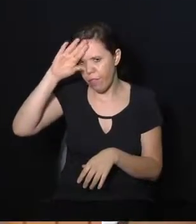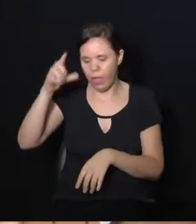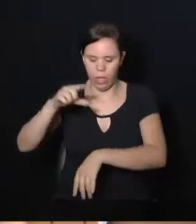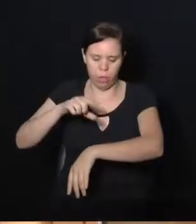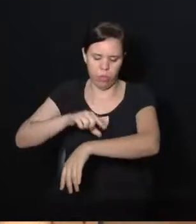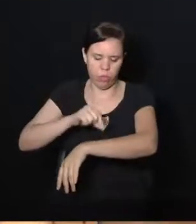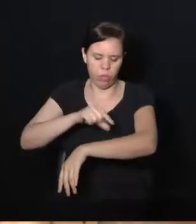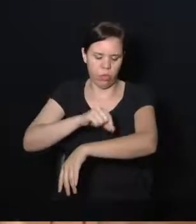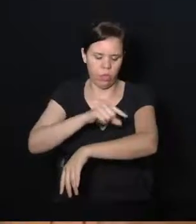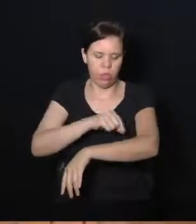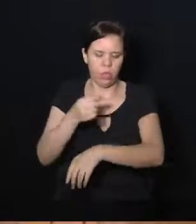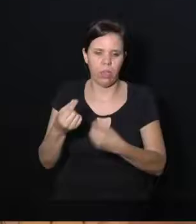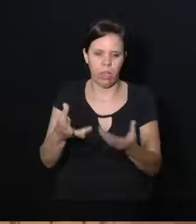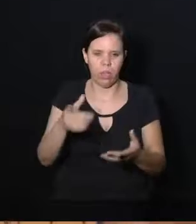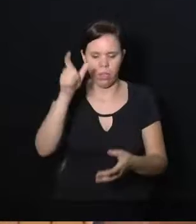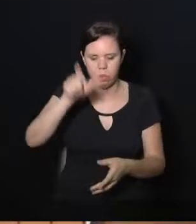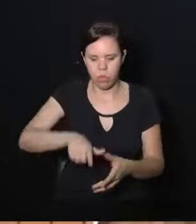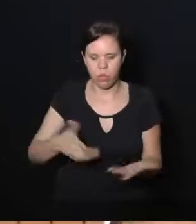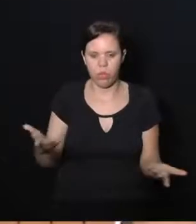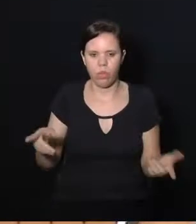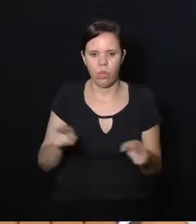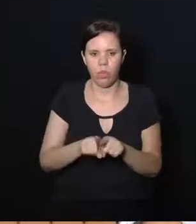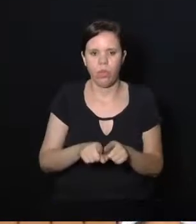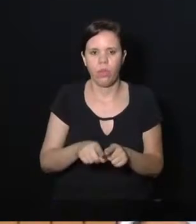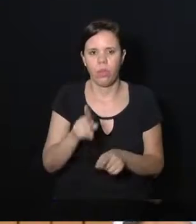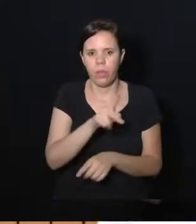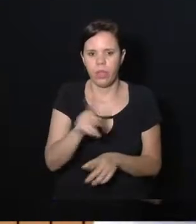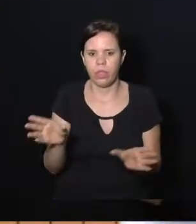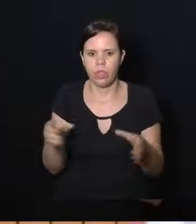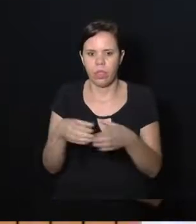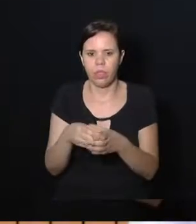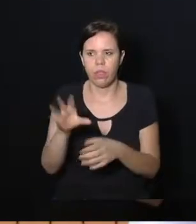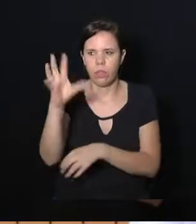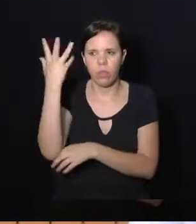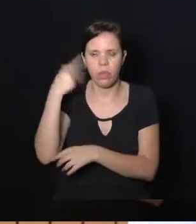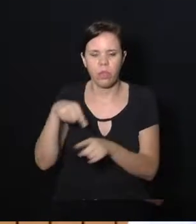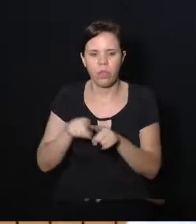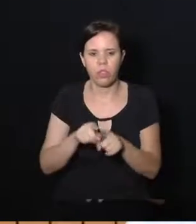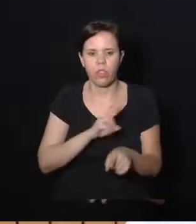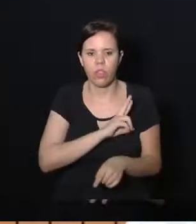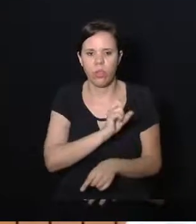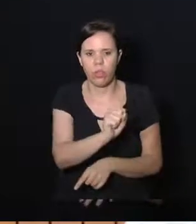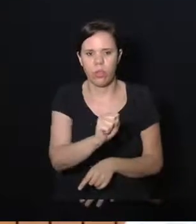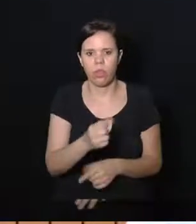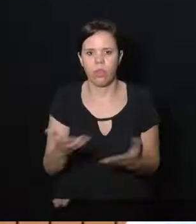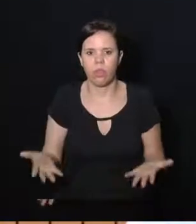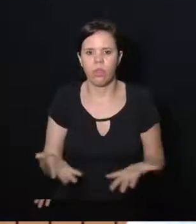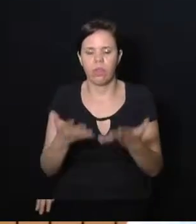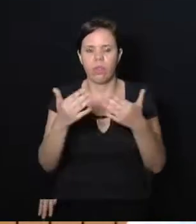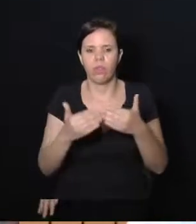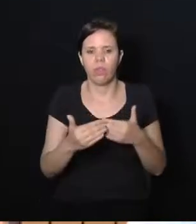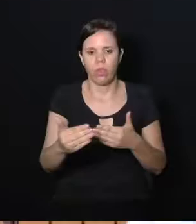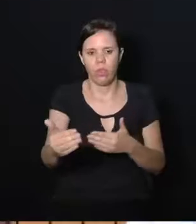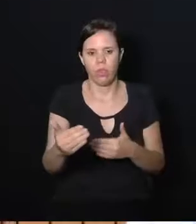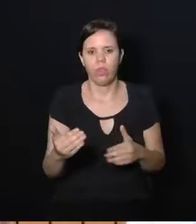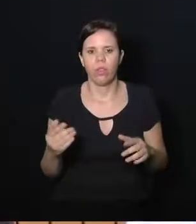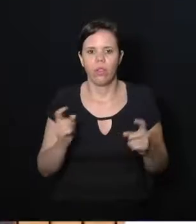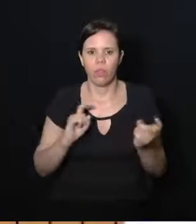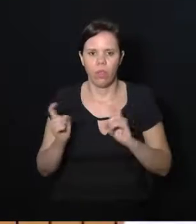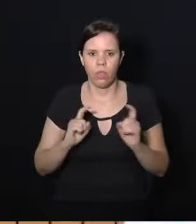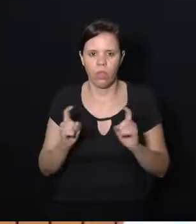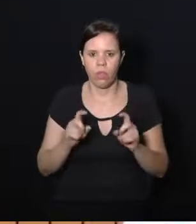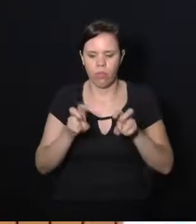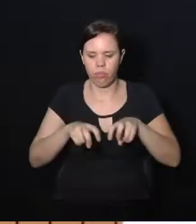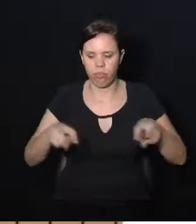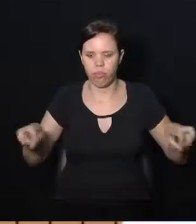O presidente da Comissão Permanente do Meio Ambiente, o vereador Luiz Rossini, conduziu a audiência pública. Compondo a nossa